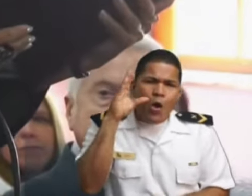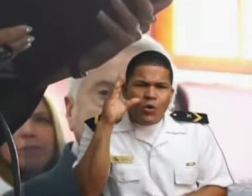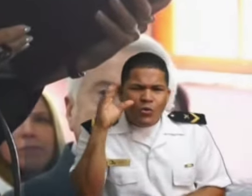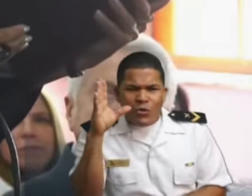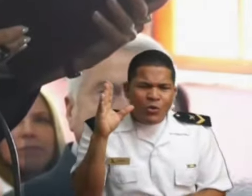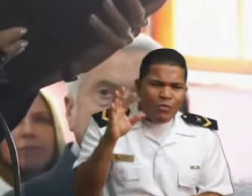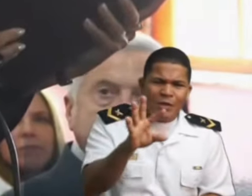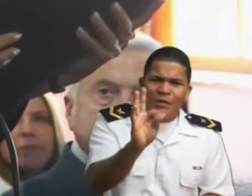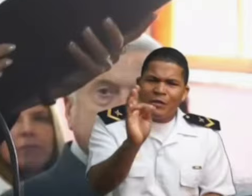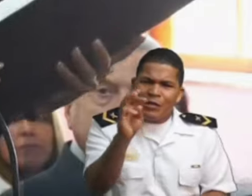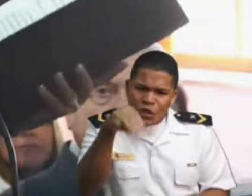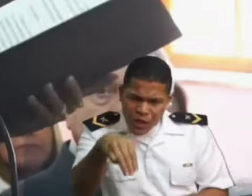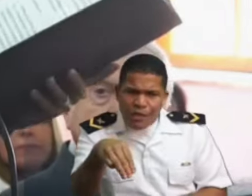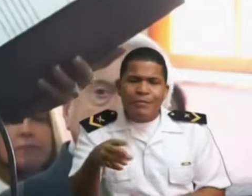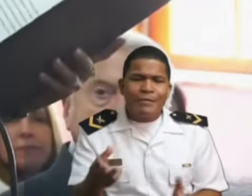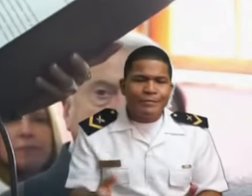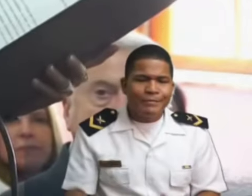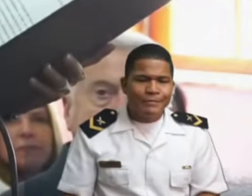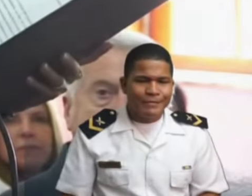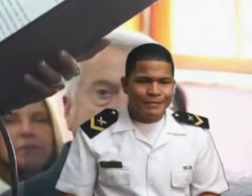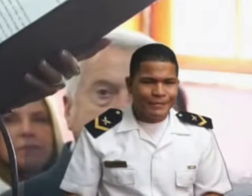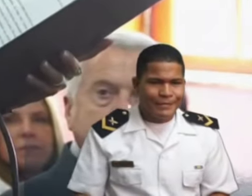pela atuação na Corte do Mar.